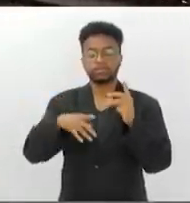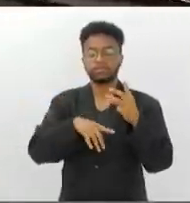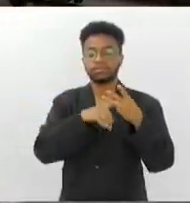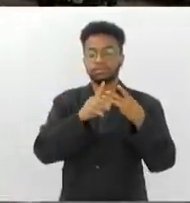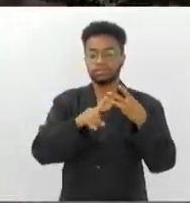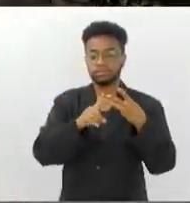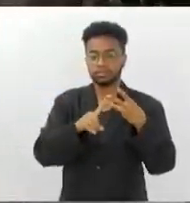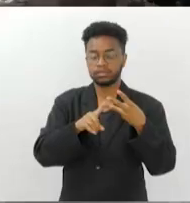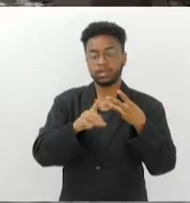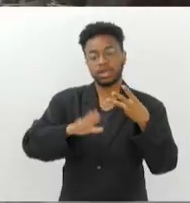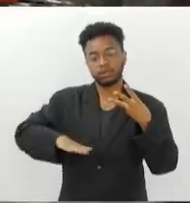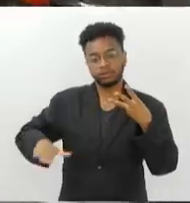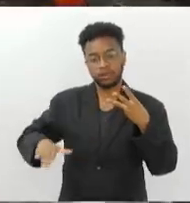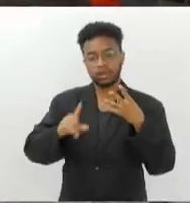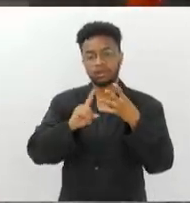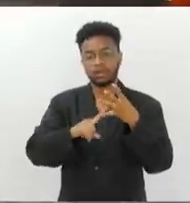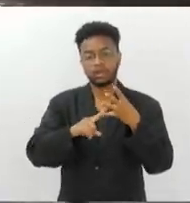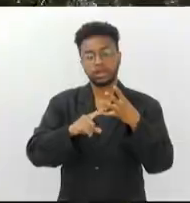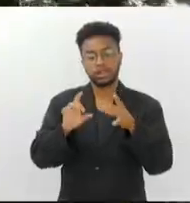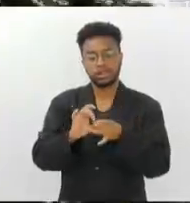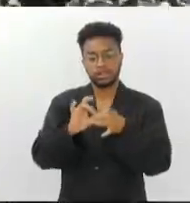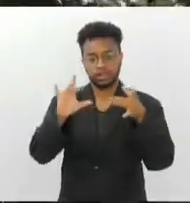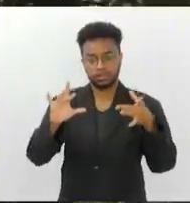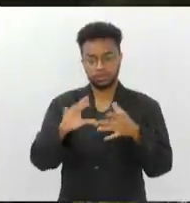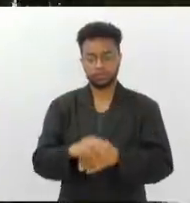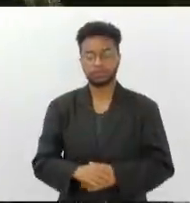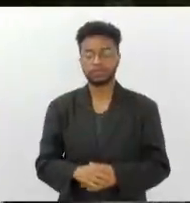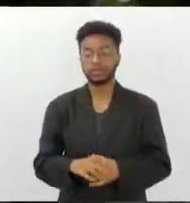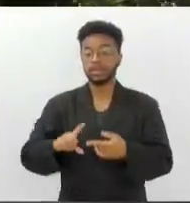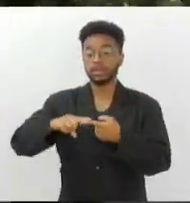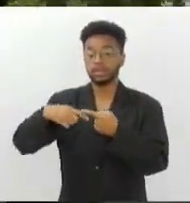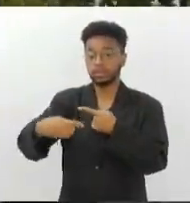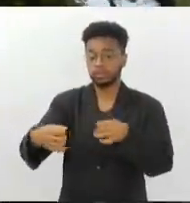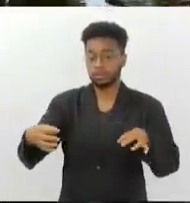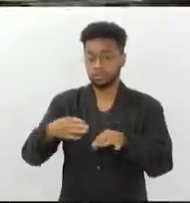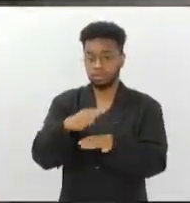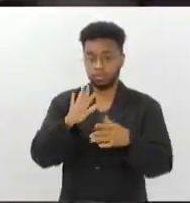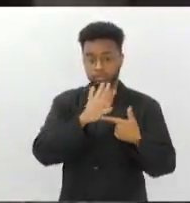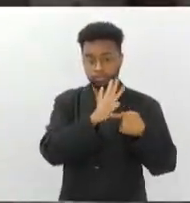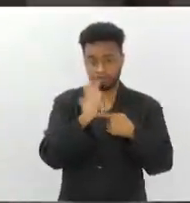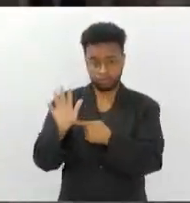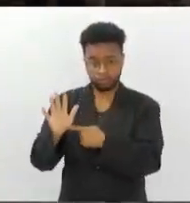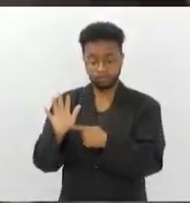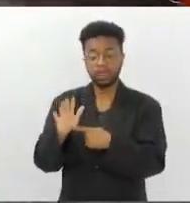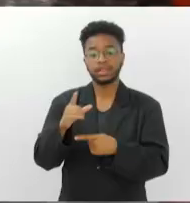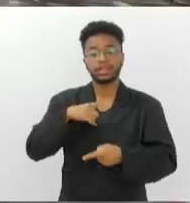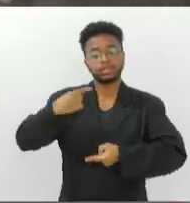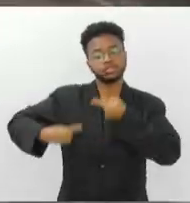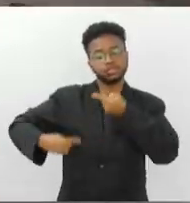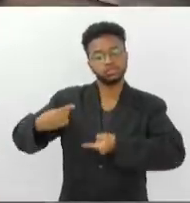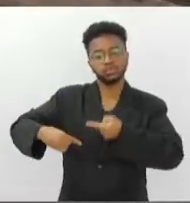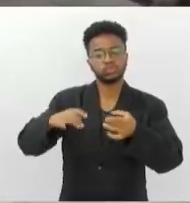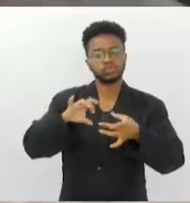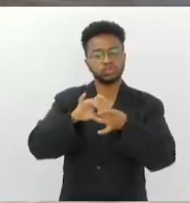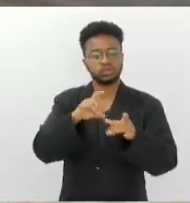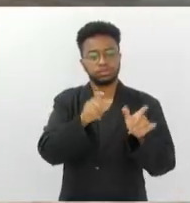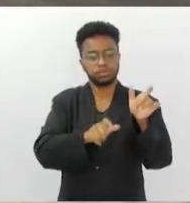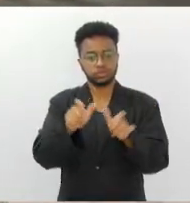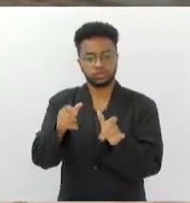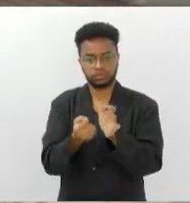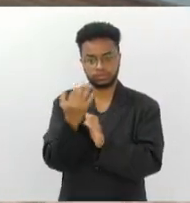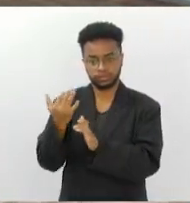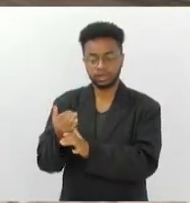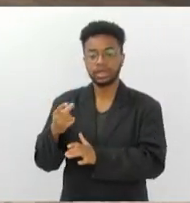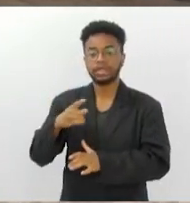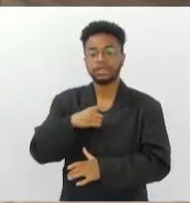LGBTQIAPN+, infantil e livre. Após as exibições, vão acontecer debates com os realizadores. As sessões